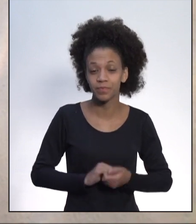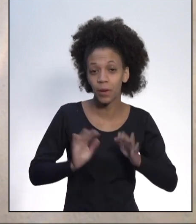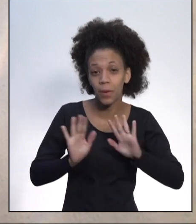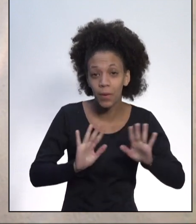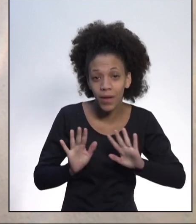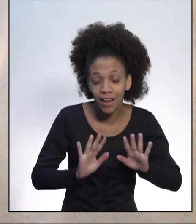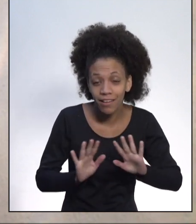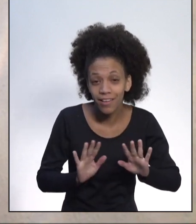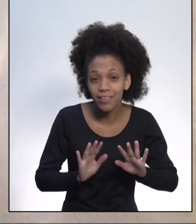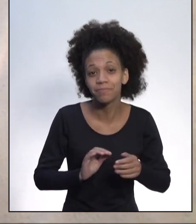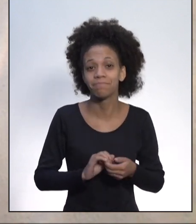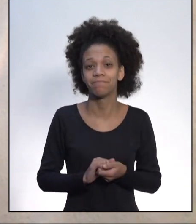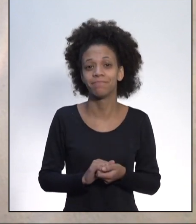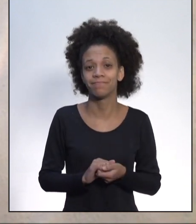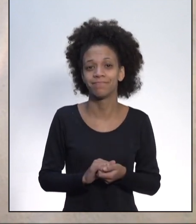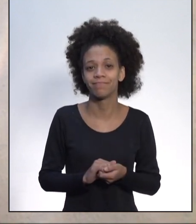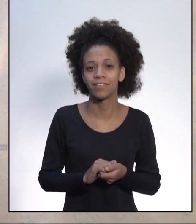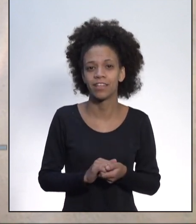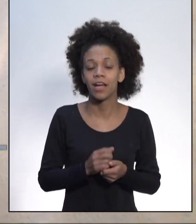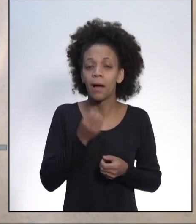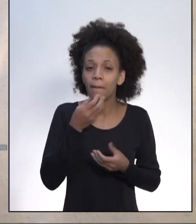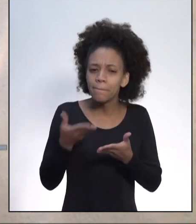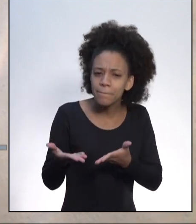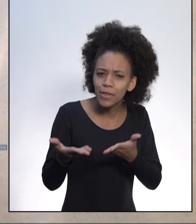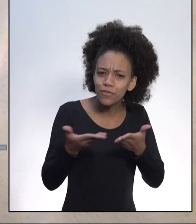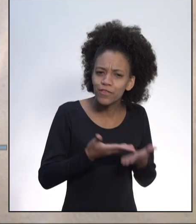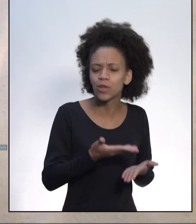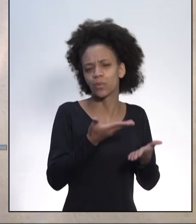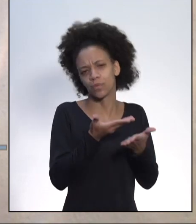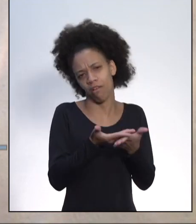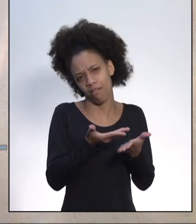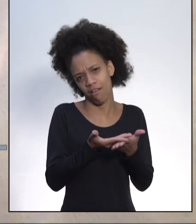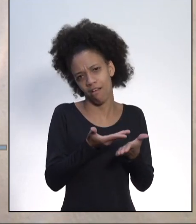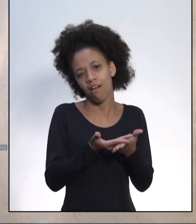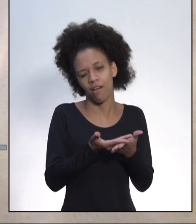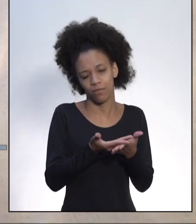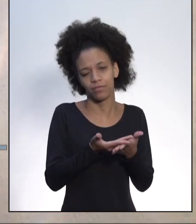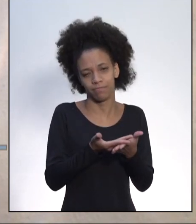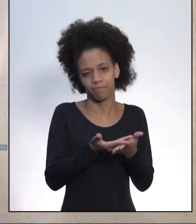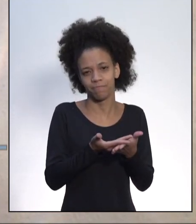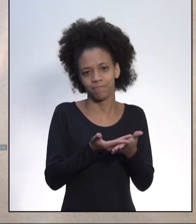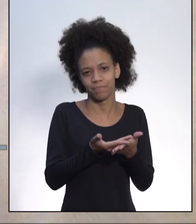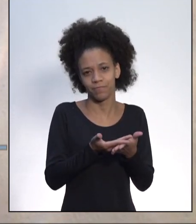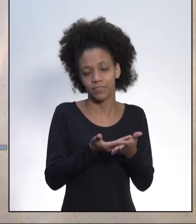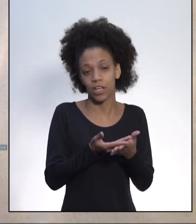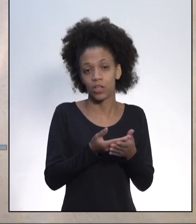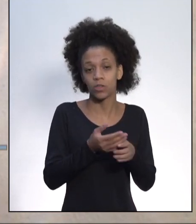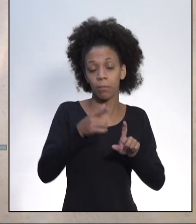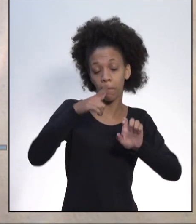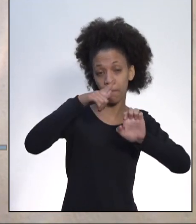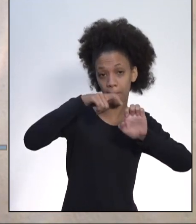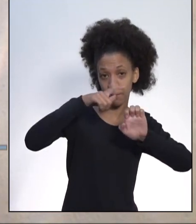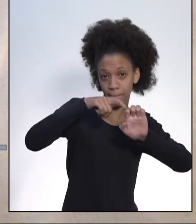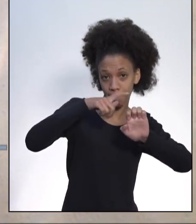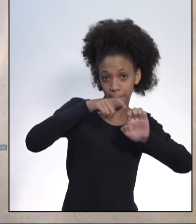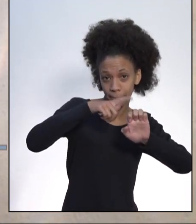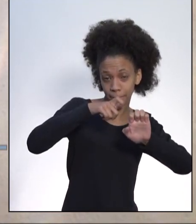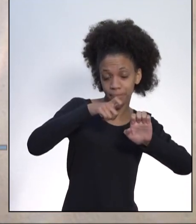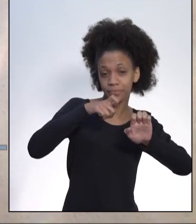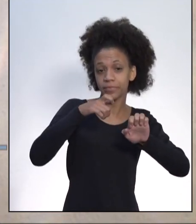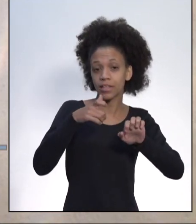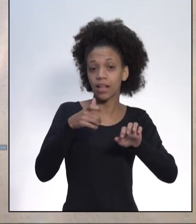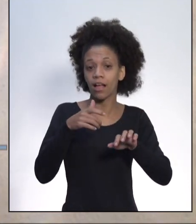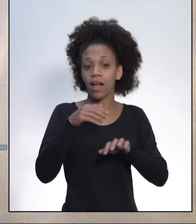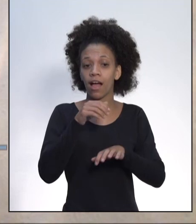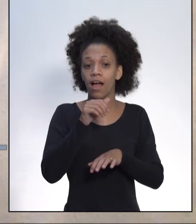Olá, pessoal. Sejam bem-vindos à aula sobre empreendedorismo. Meu nome é Adler